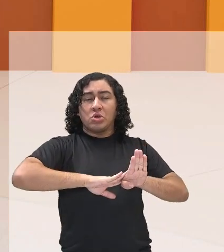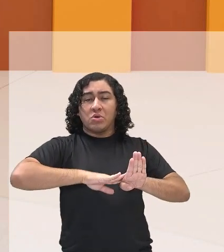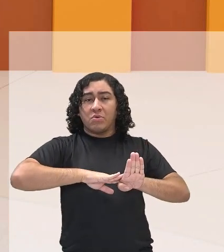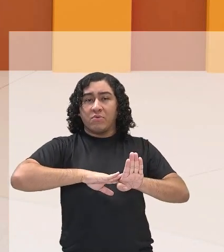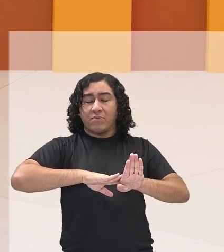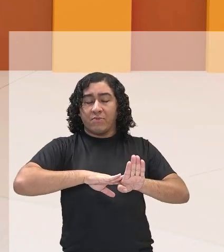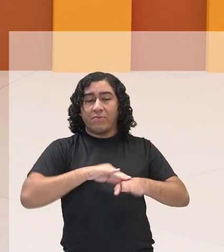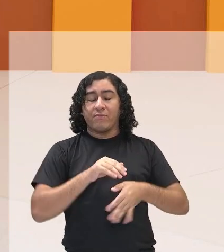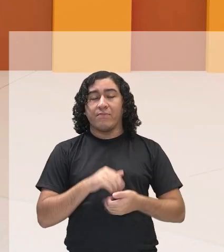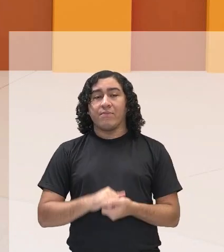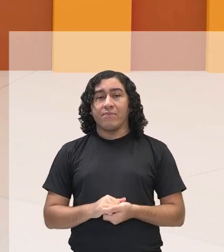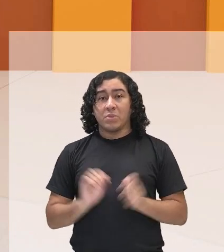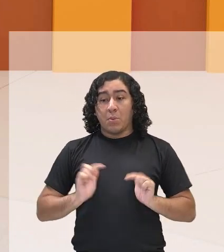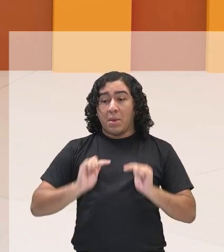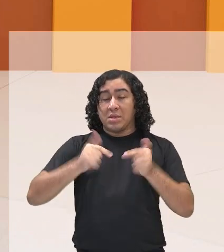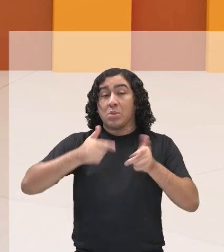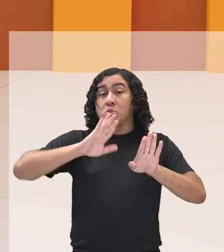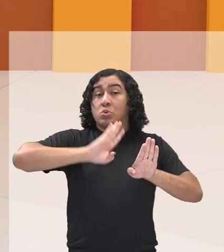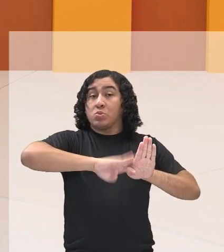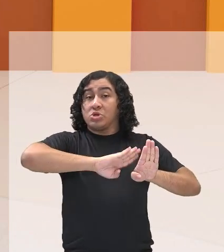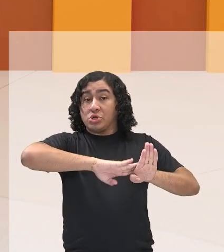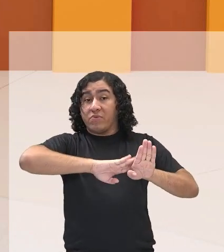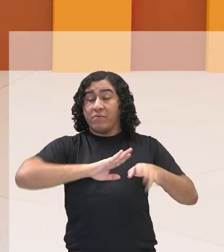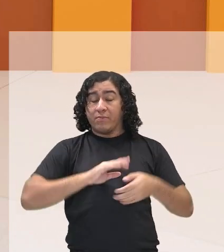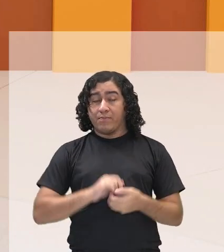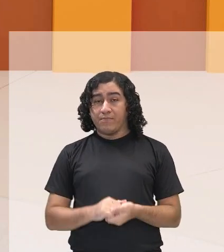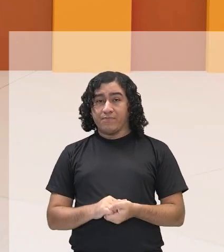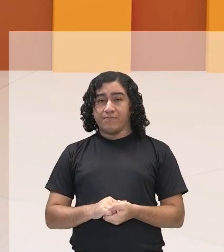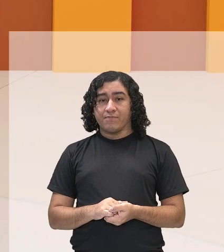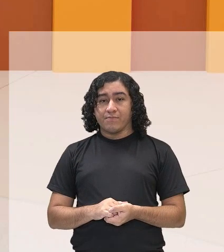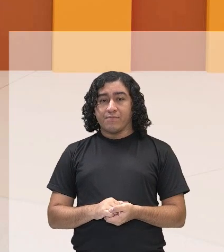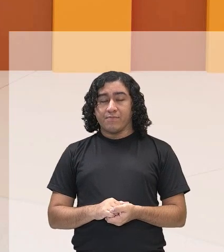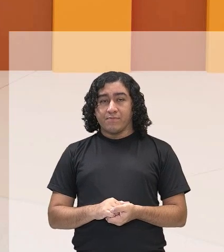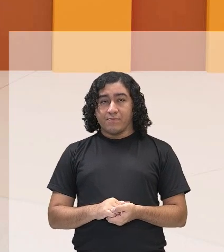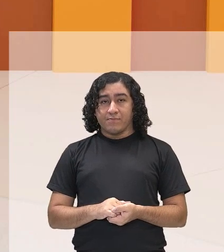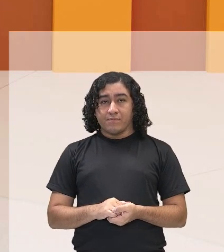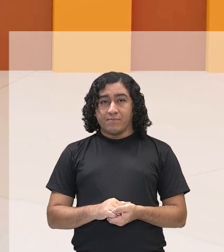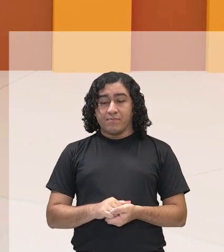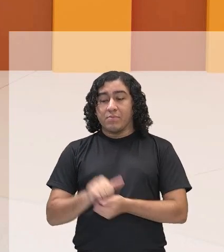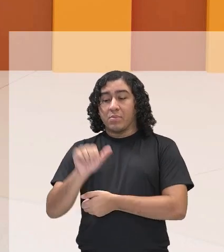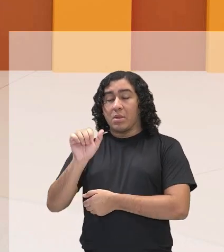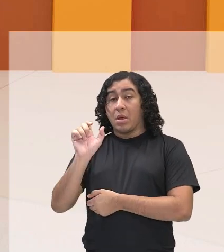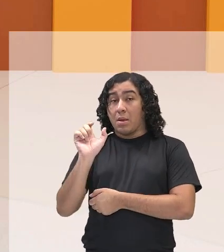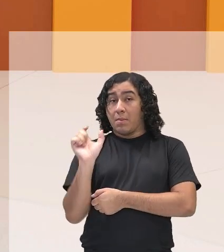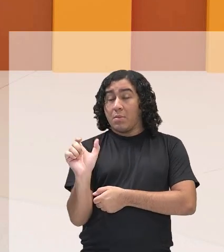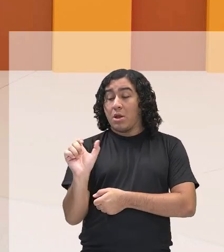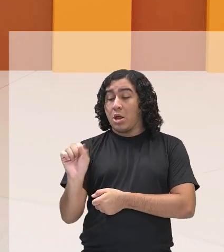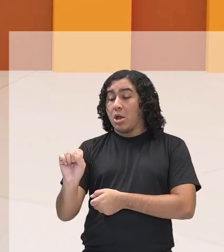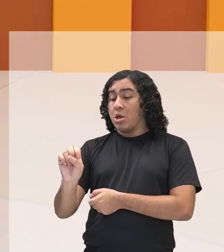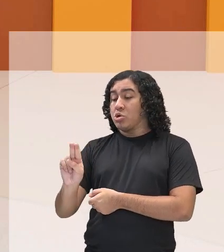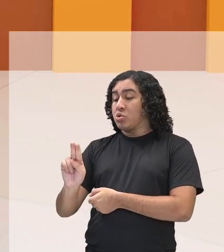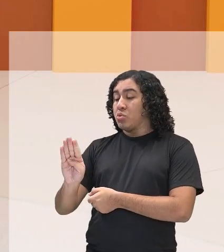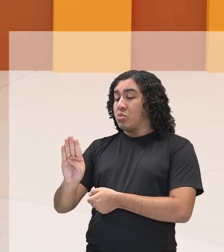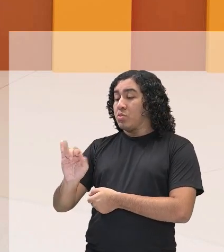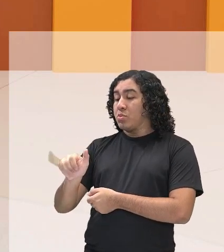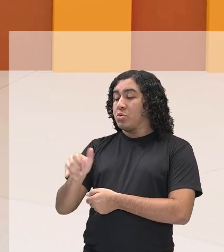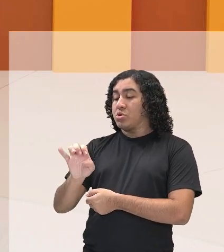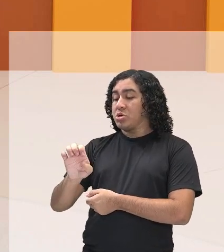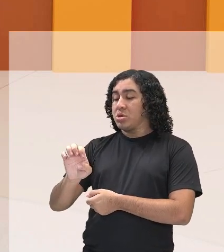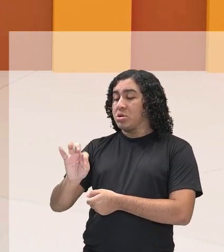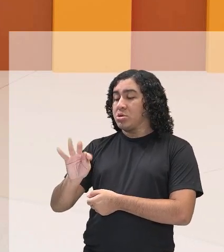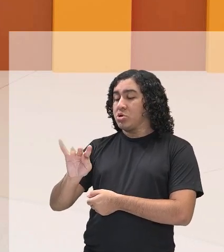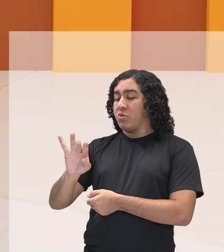valorar. Então, vamos pegar aqui a palavra subjetivo. É algo que